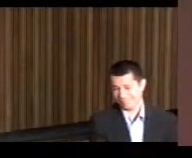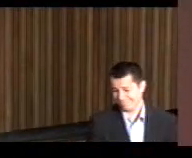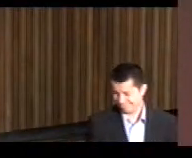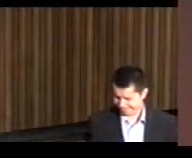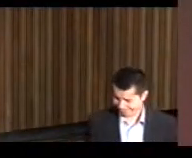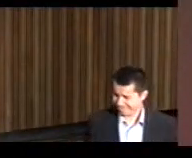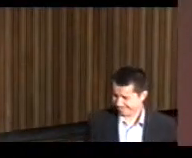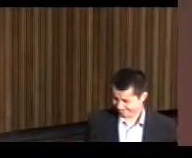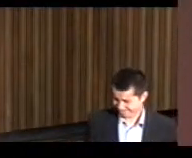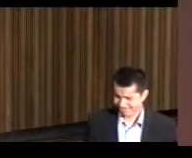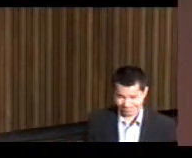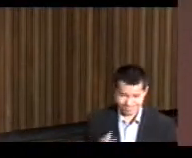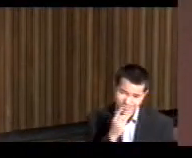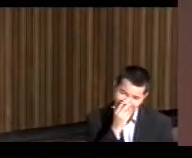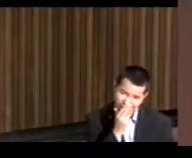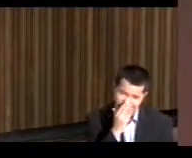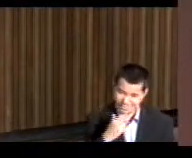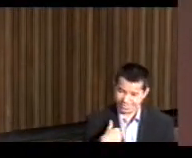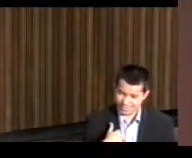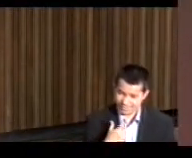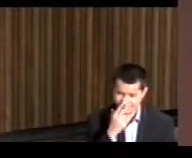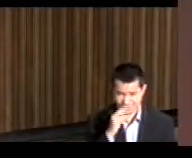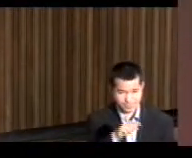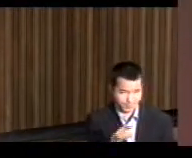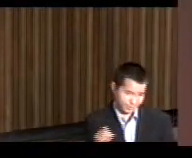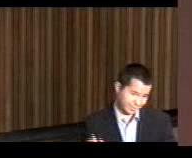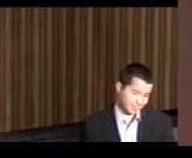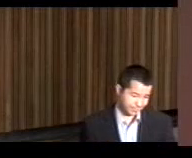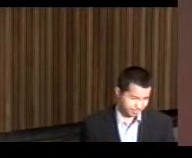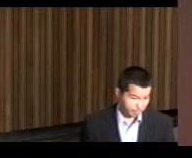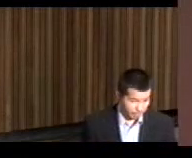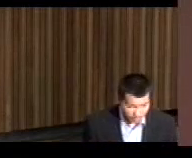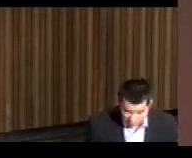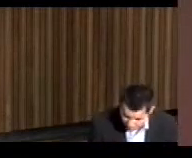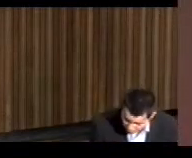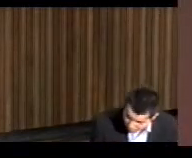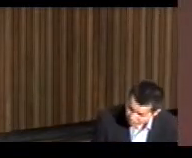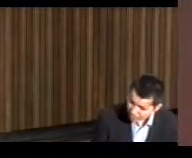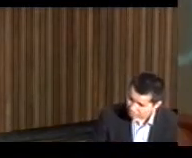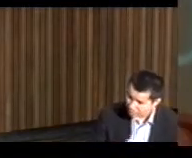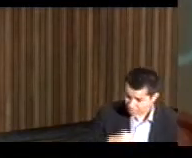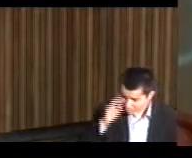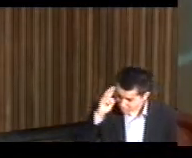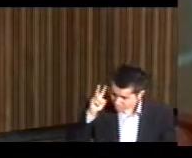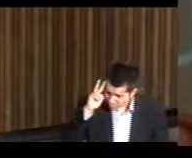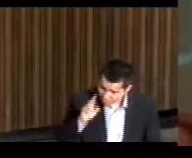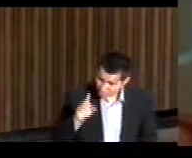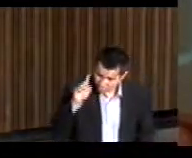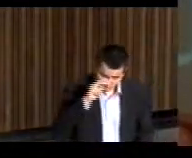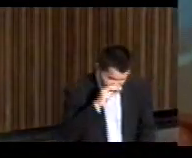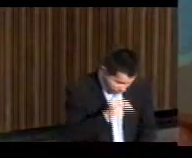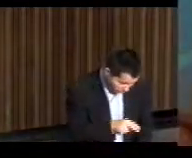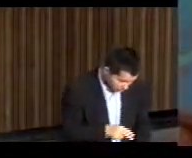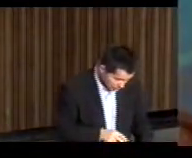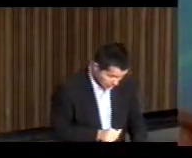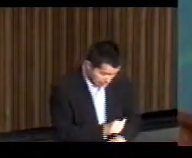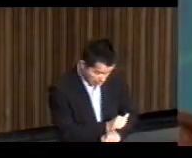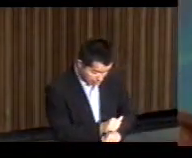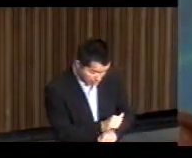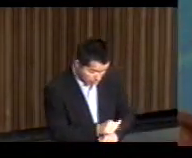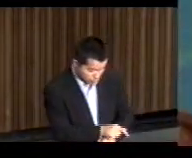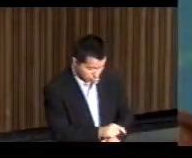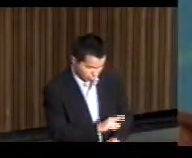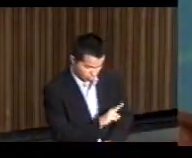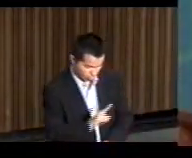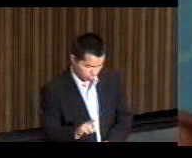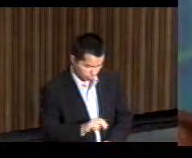está marcando a vida dele, no meio de tudo isso, quando ele se levanta daquele encontro, ele